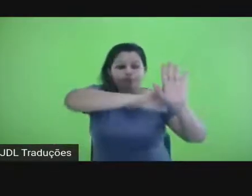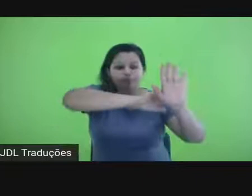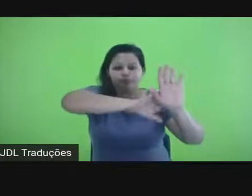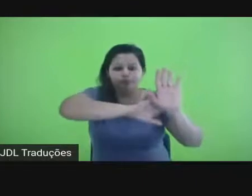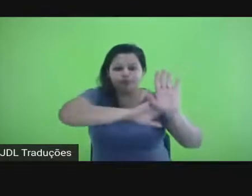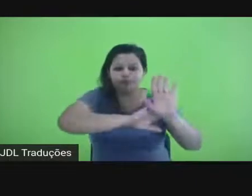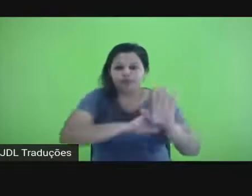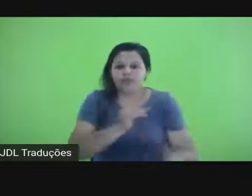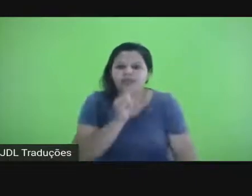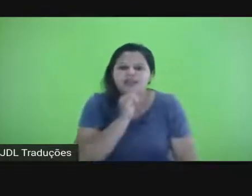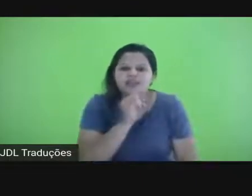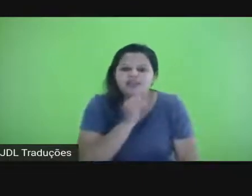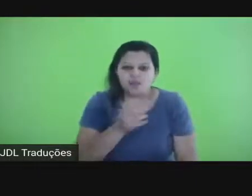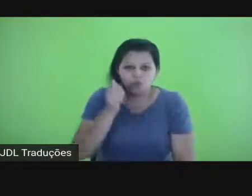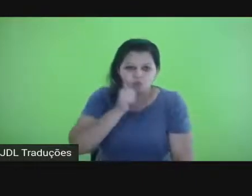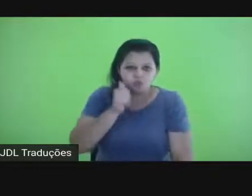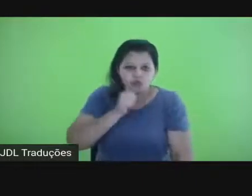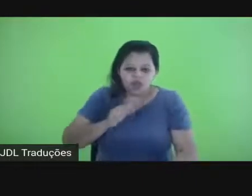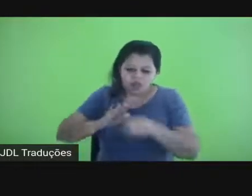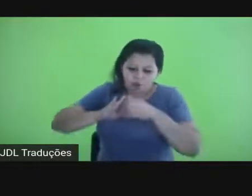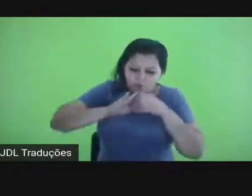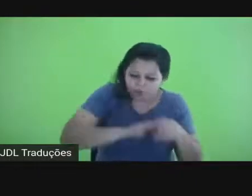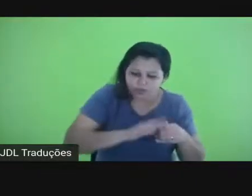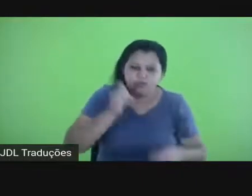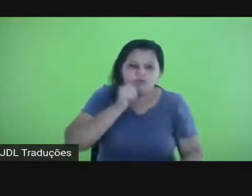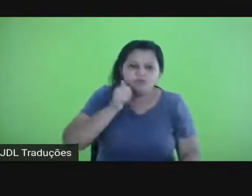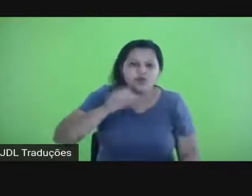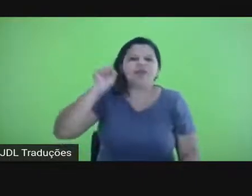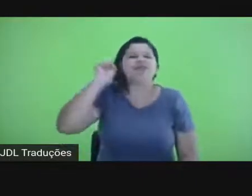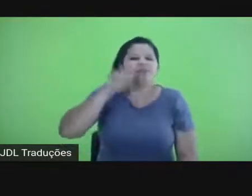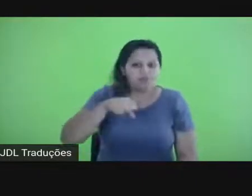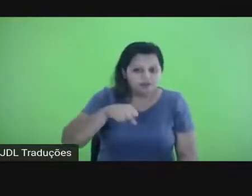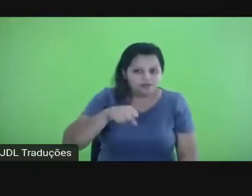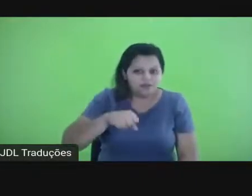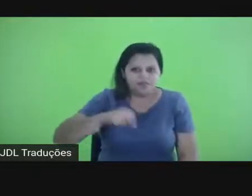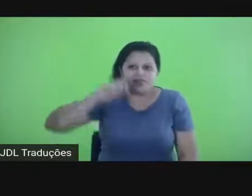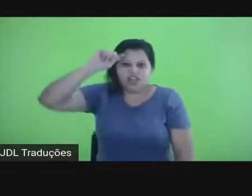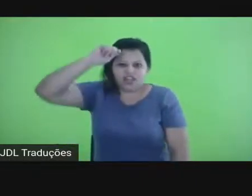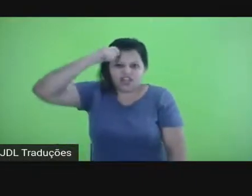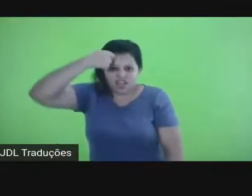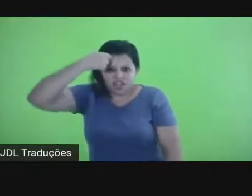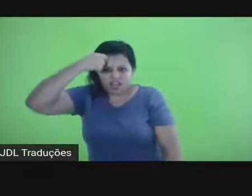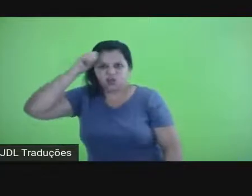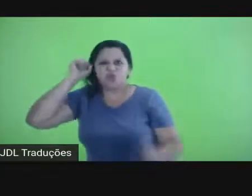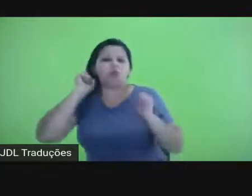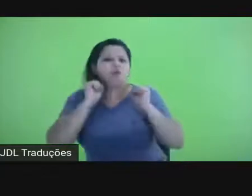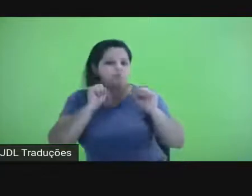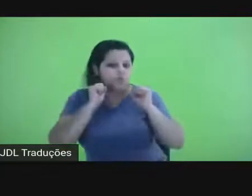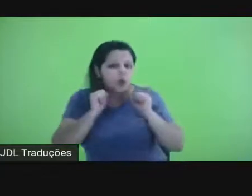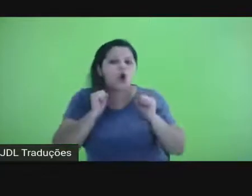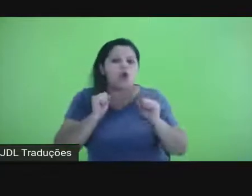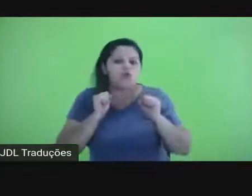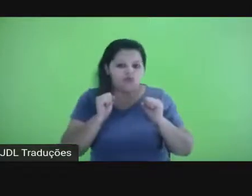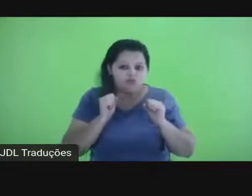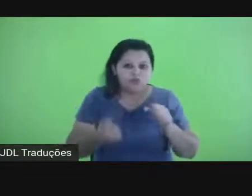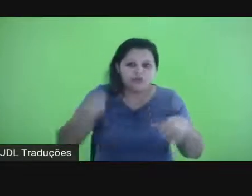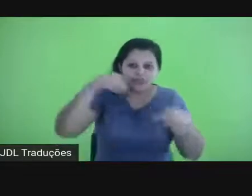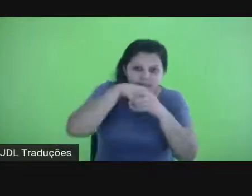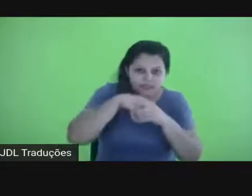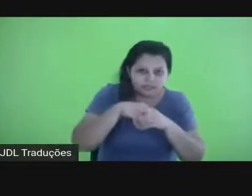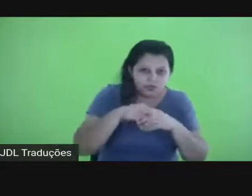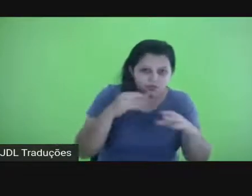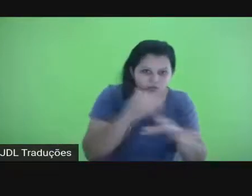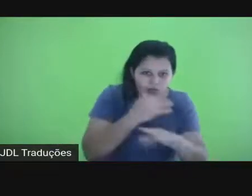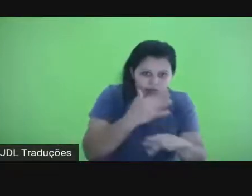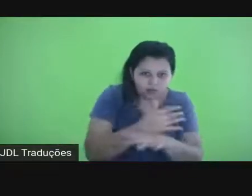sim, ou que negros podem ascender socialmente, ter algum tipo de ascensão social ou algum tipo de negociata